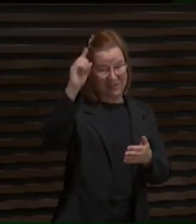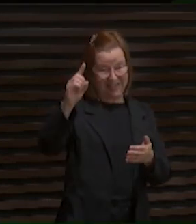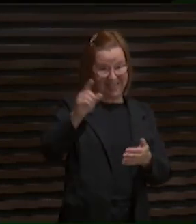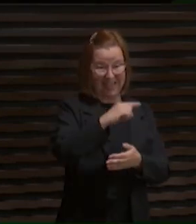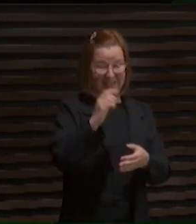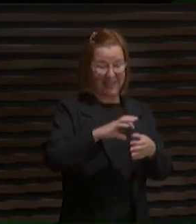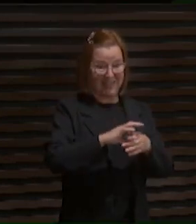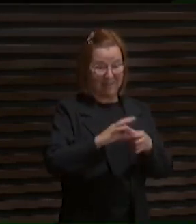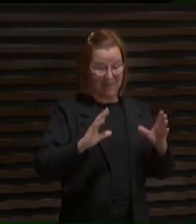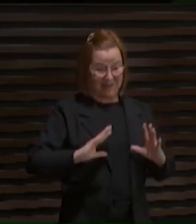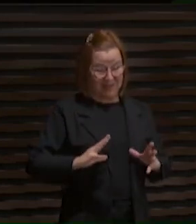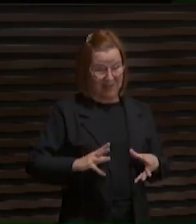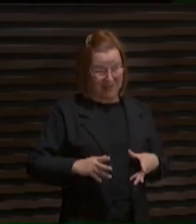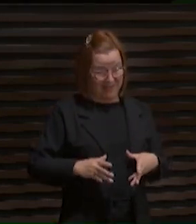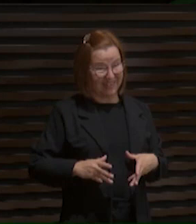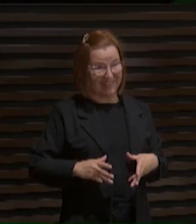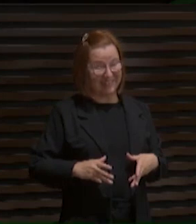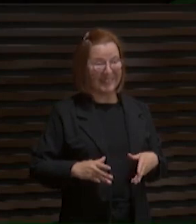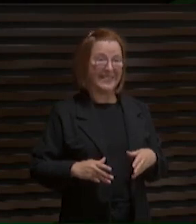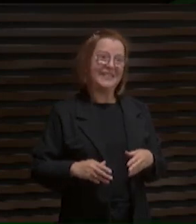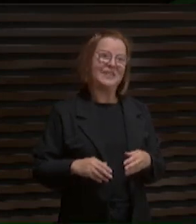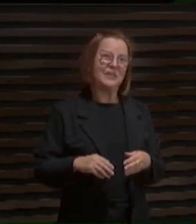está debaixo da influência do pecado.